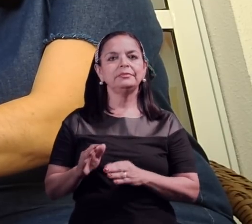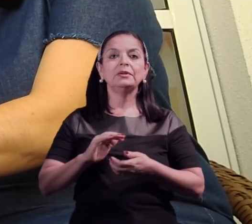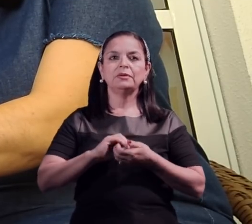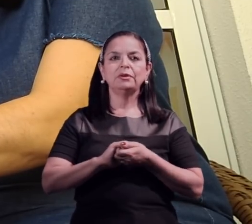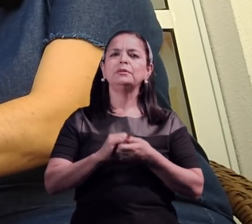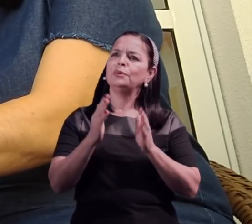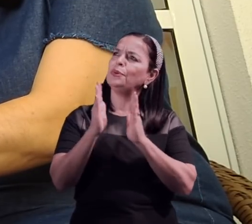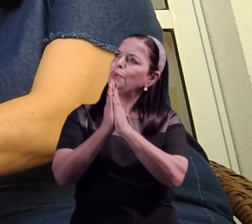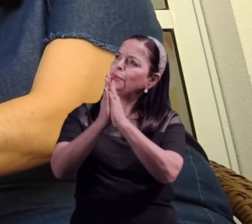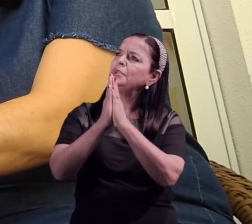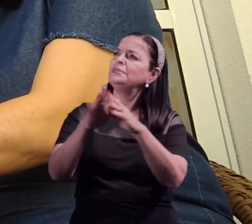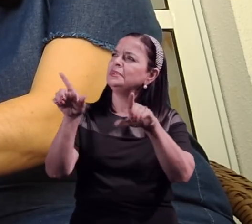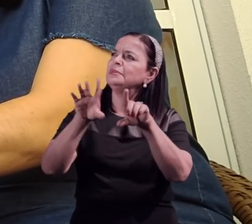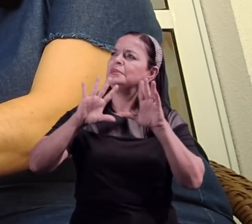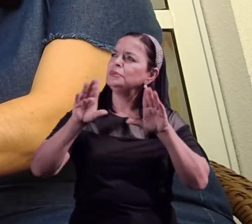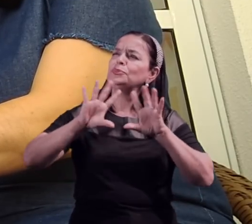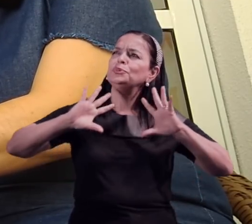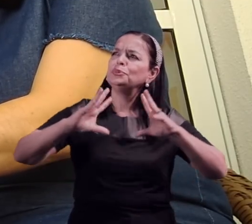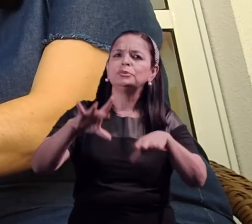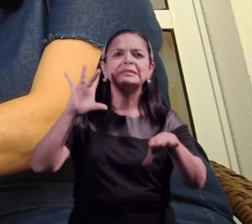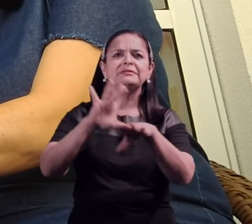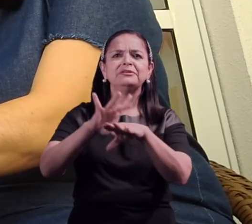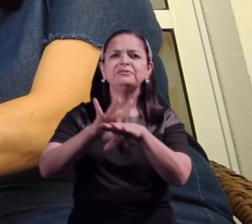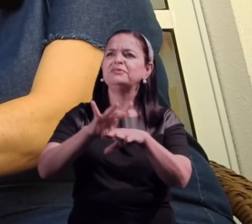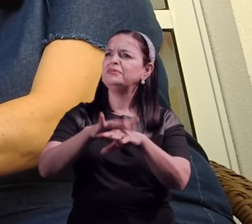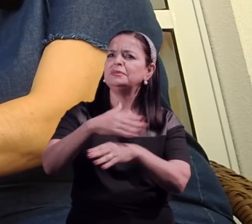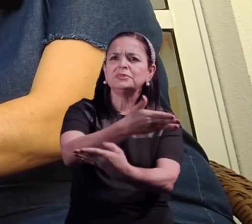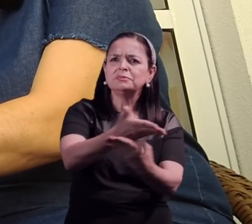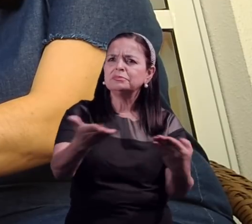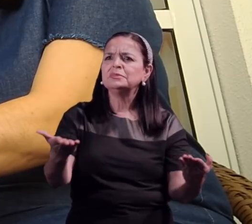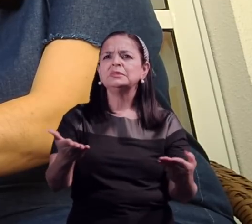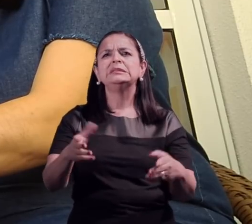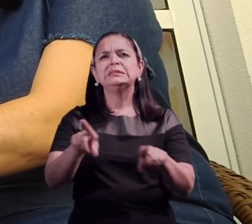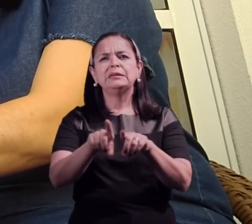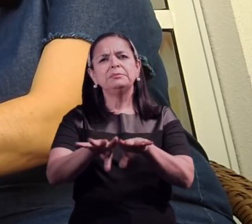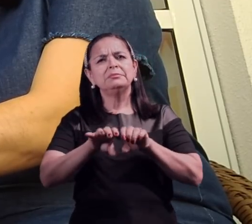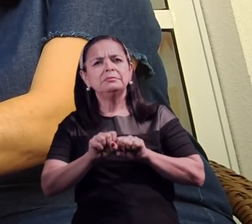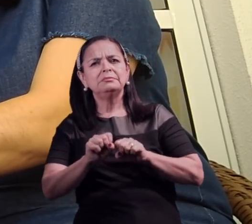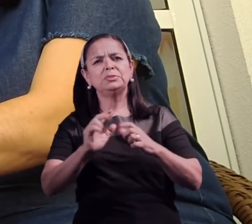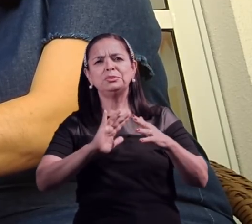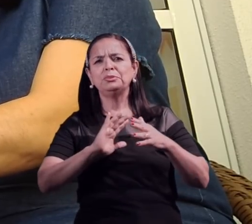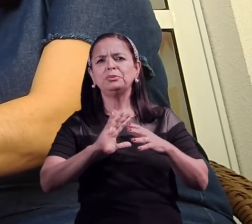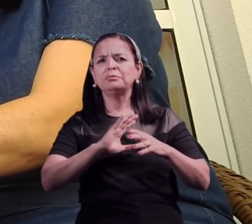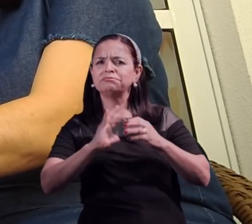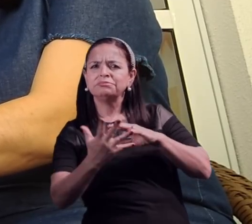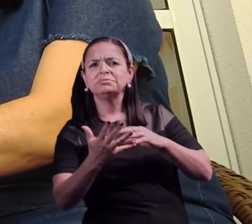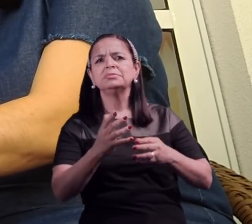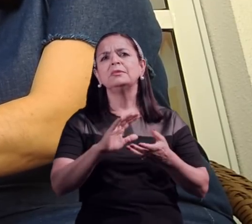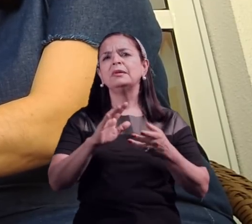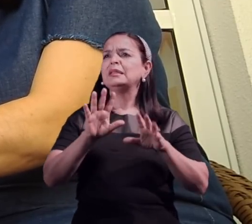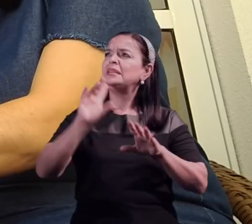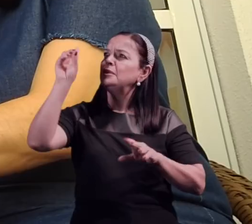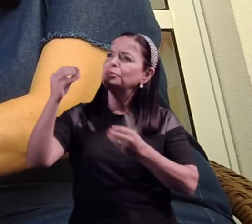os enfermos, doentes, ó Pai, mesmo da pandemia ou qualquer outra enfermidade, que o Senhor alcance a cada